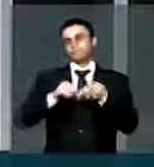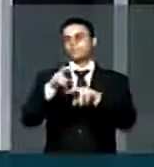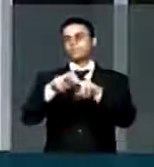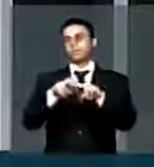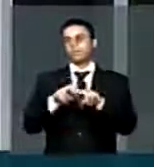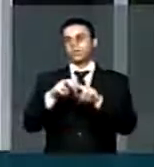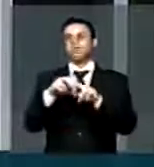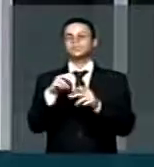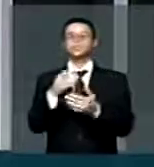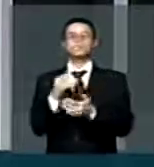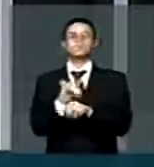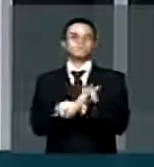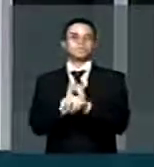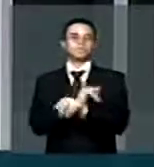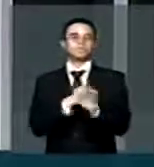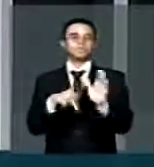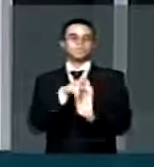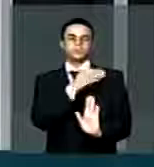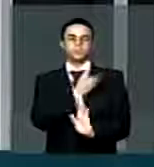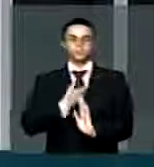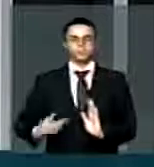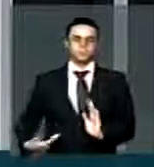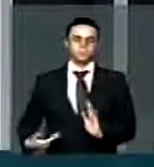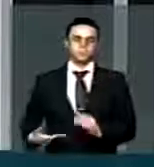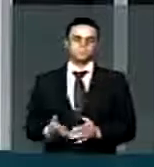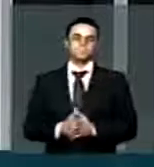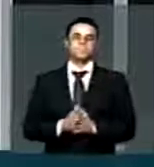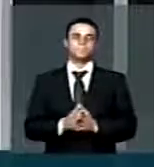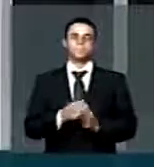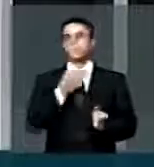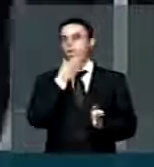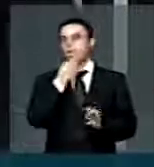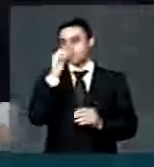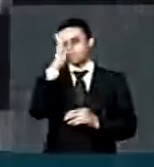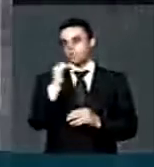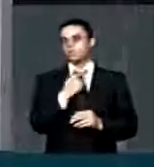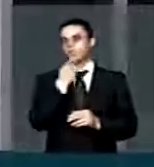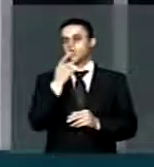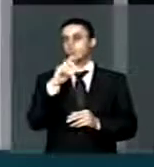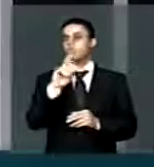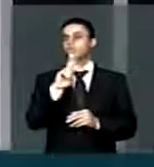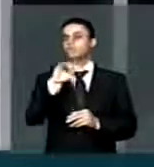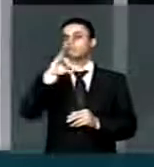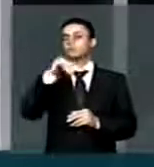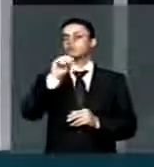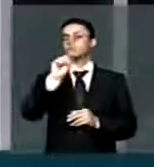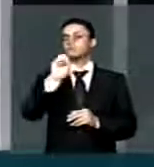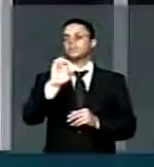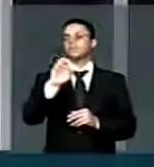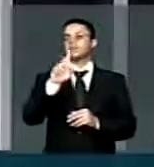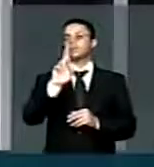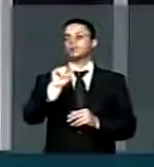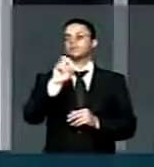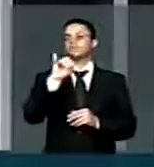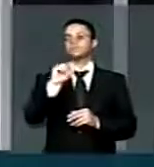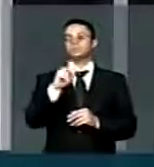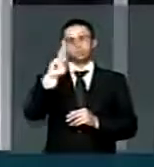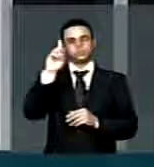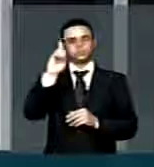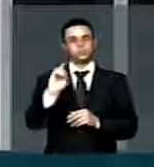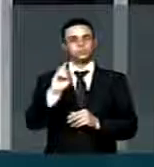dos governos. A fala do brasileiro José Graziano da Silva, diretor-geral da